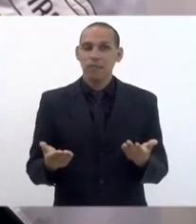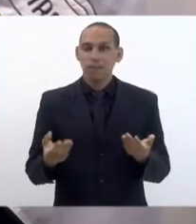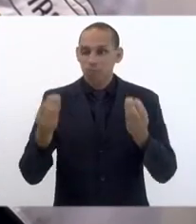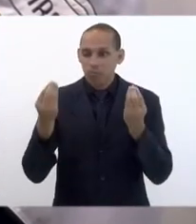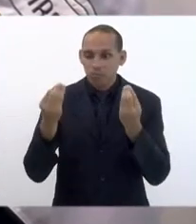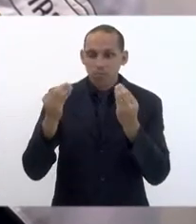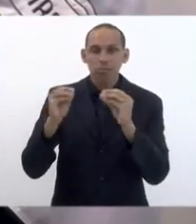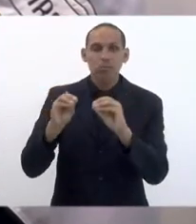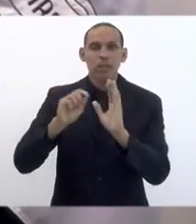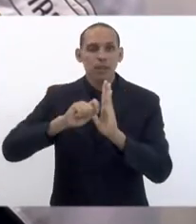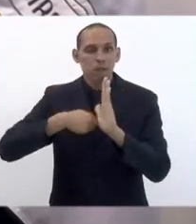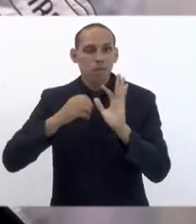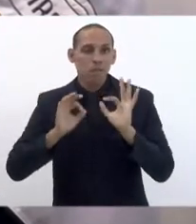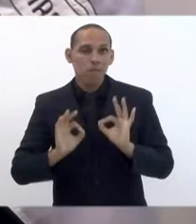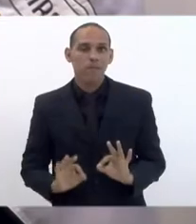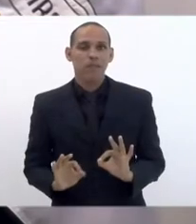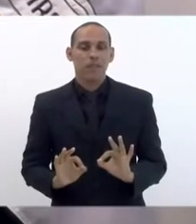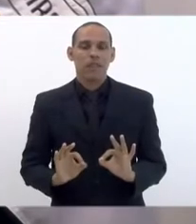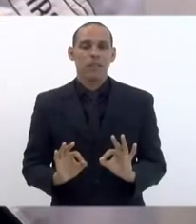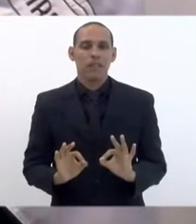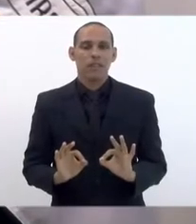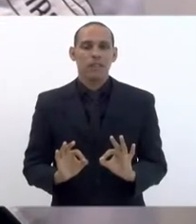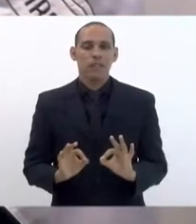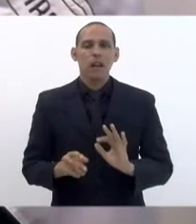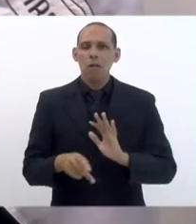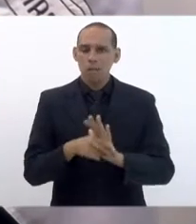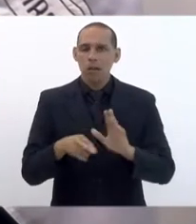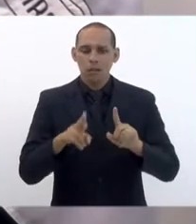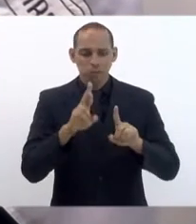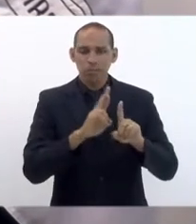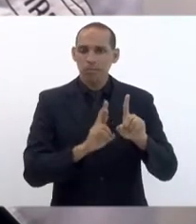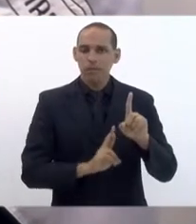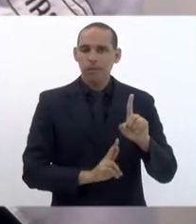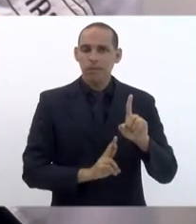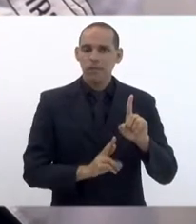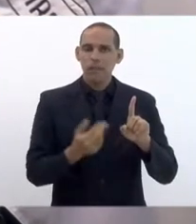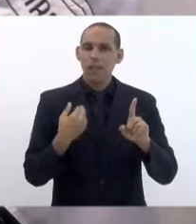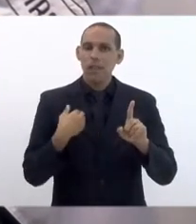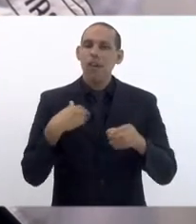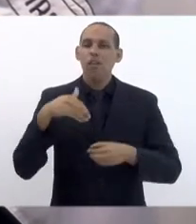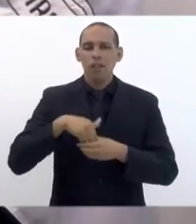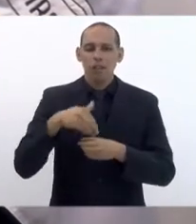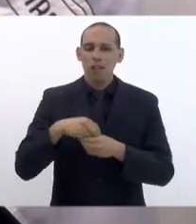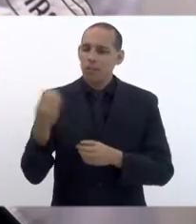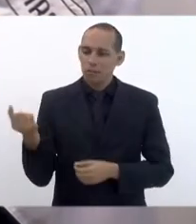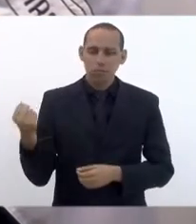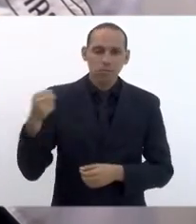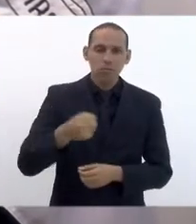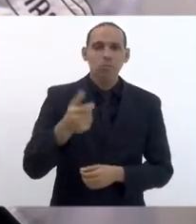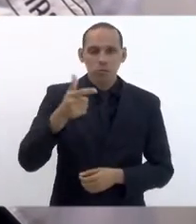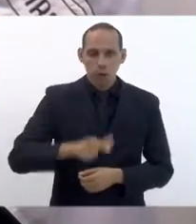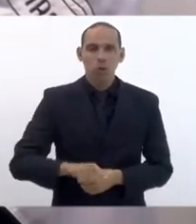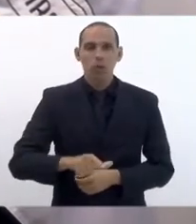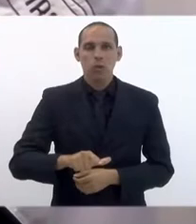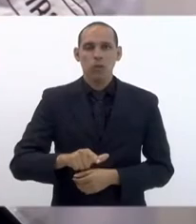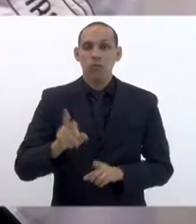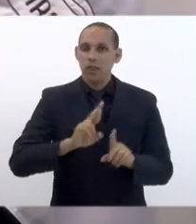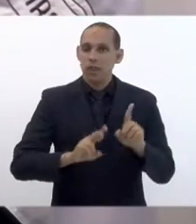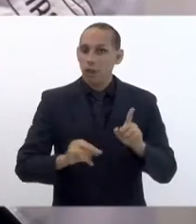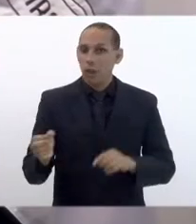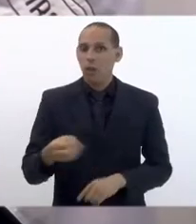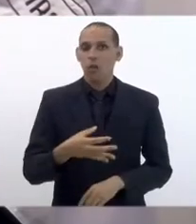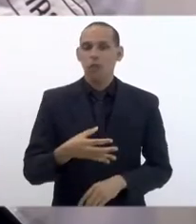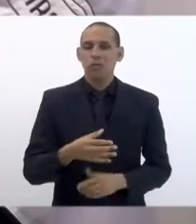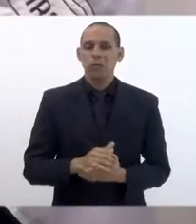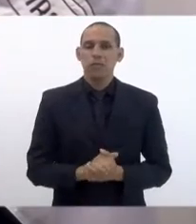com a devida assinatura do relator, eu quero colocar de novo em votação. Presidente, o novo relator. Eu só